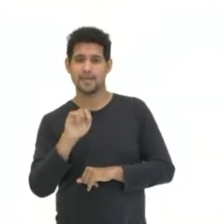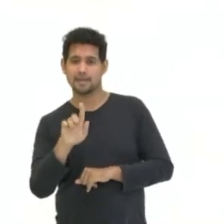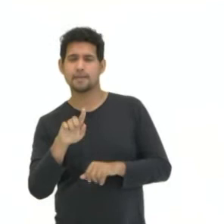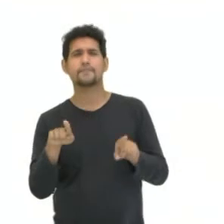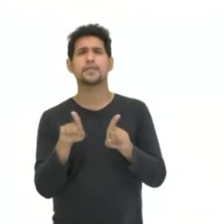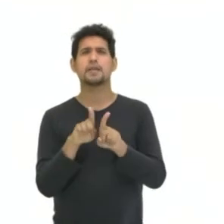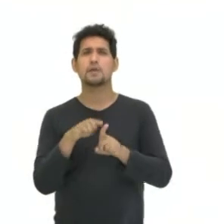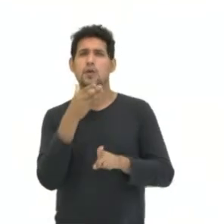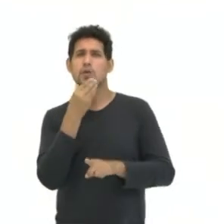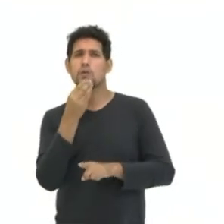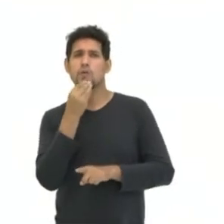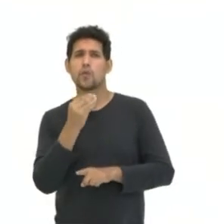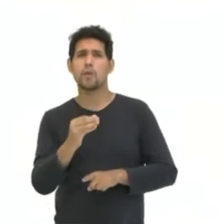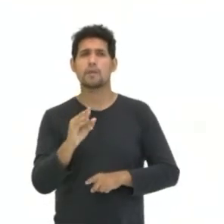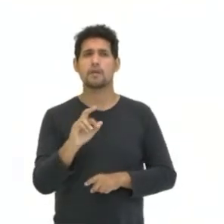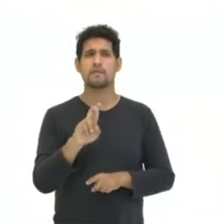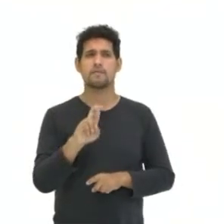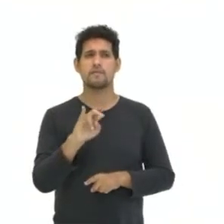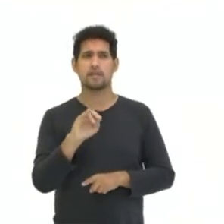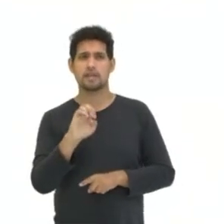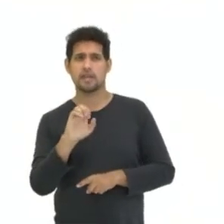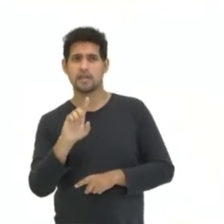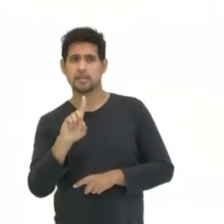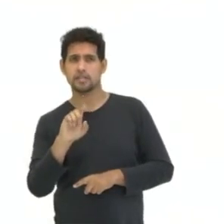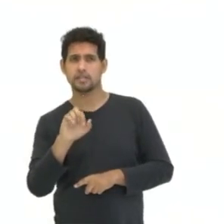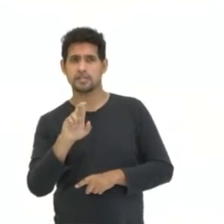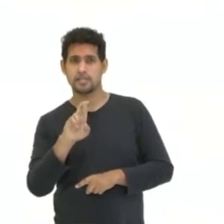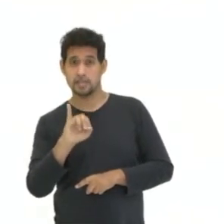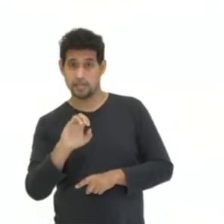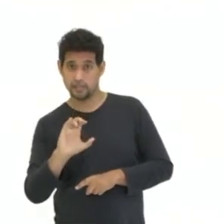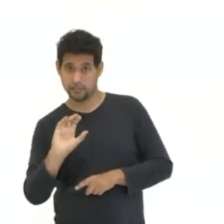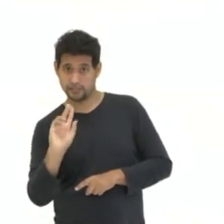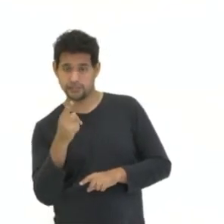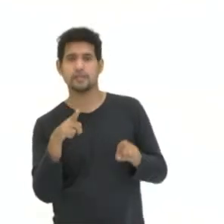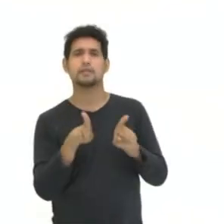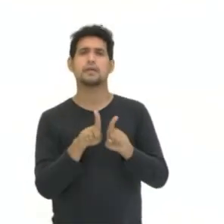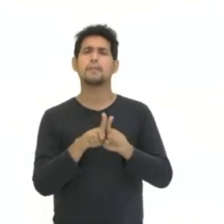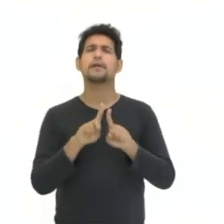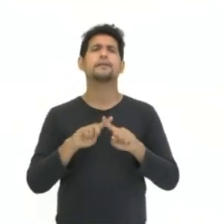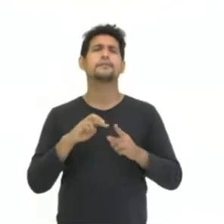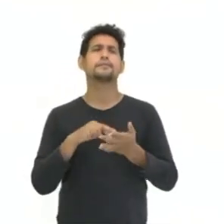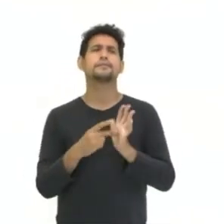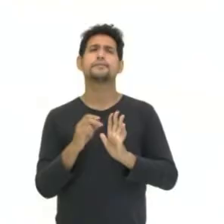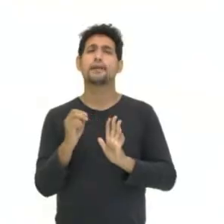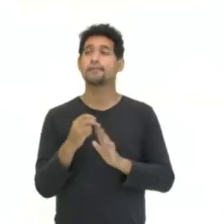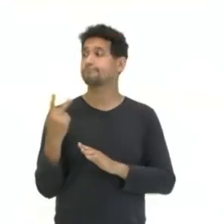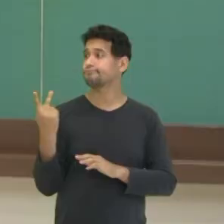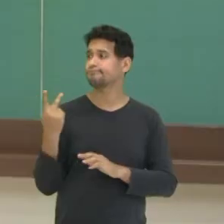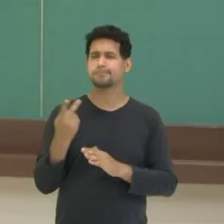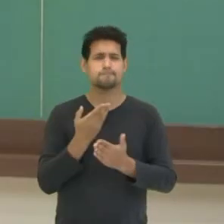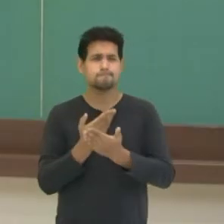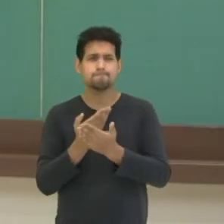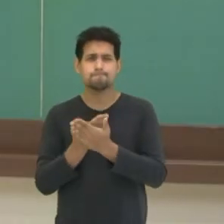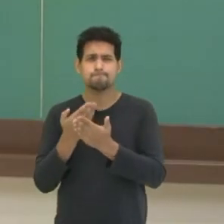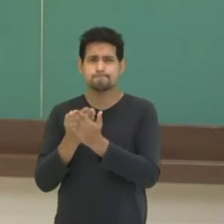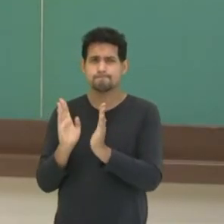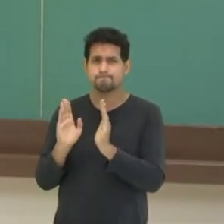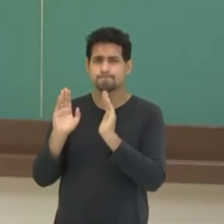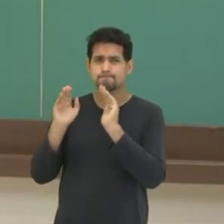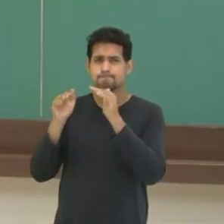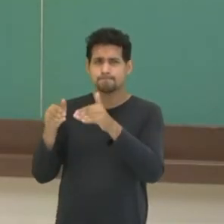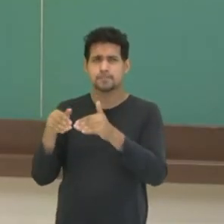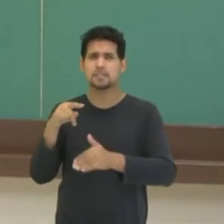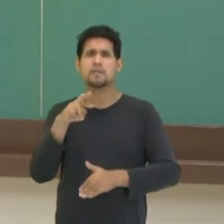Eles estudaram o fulminato de prata e o cianato de prata e